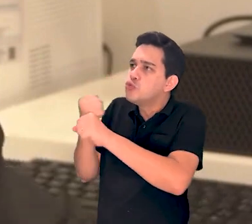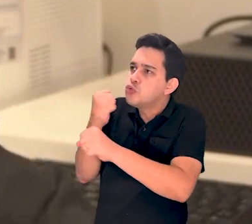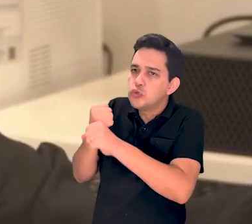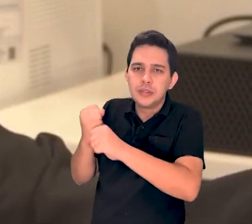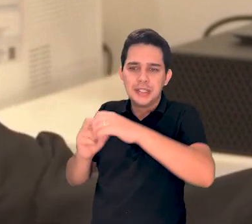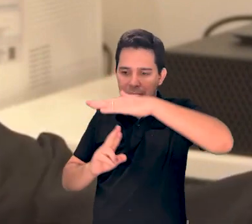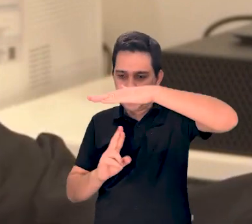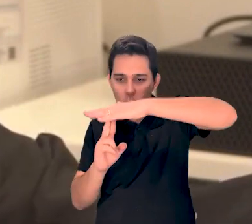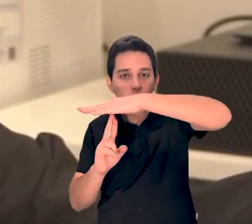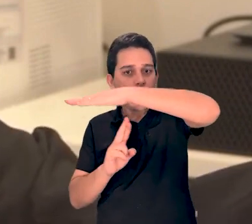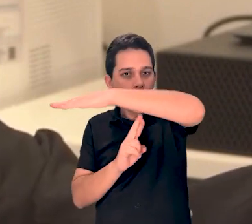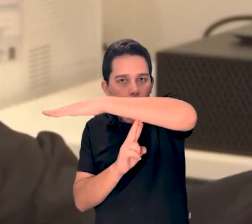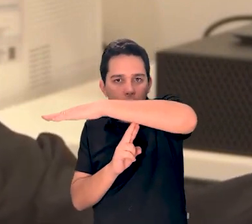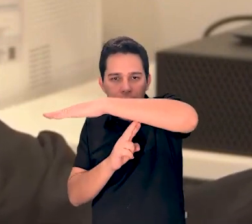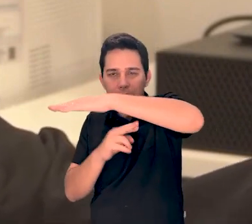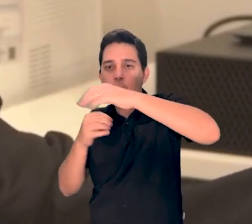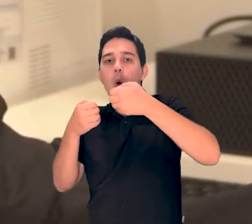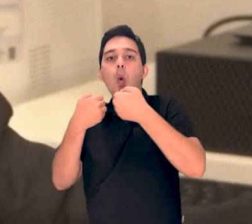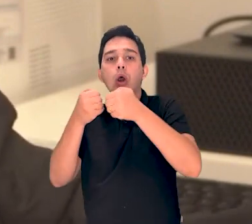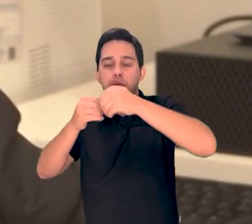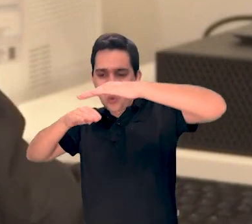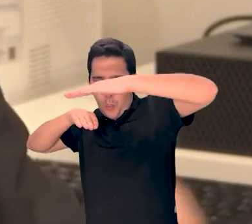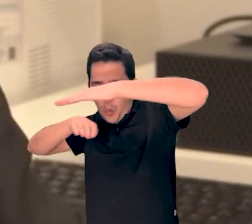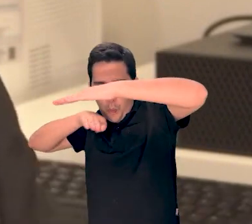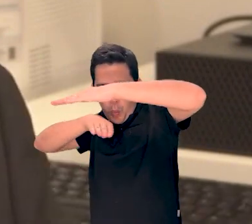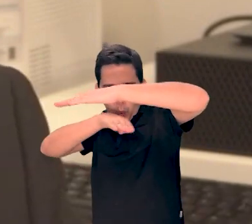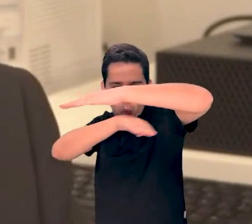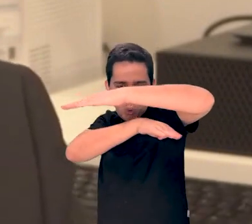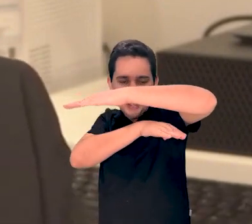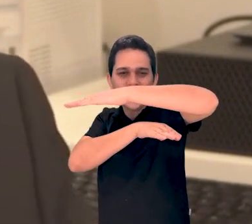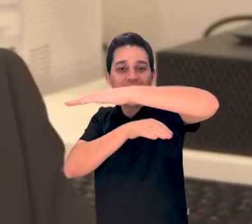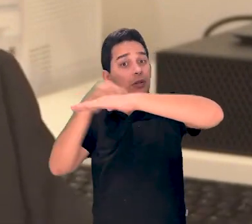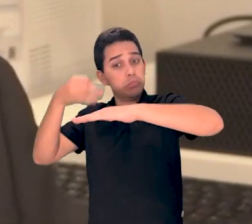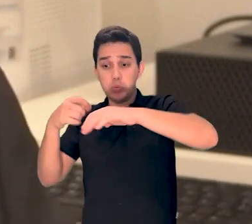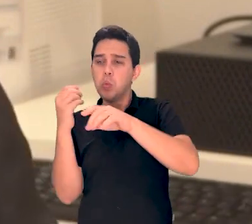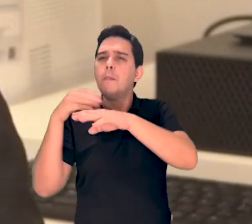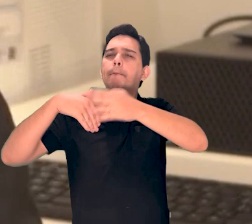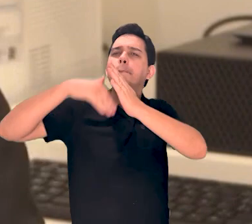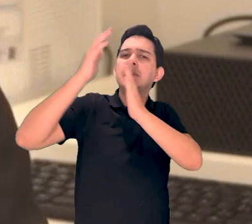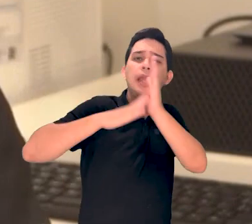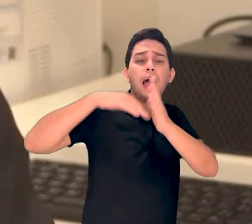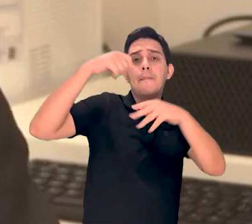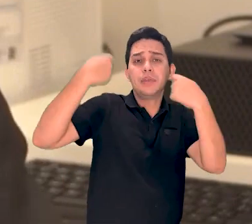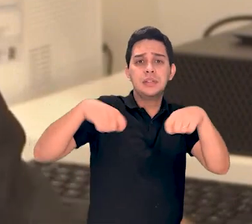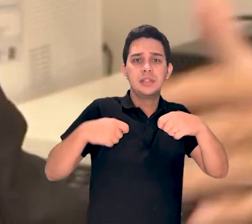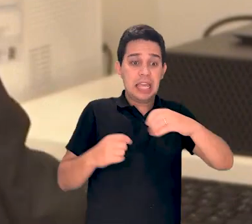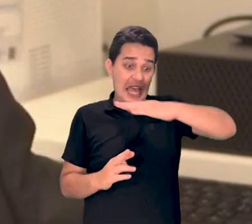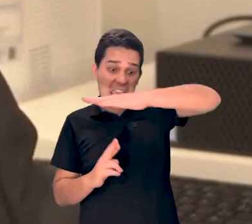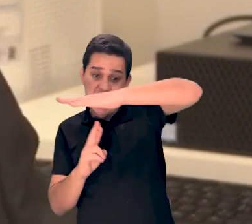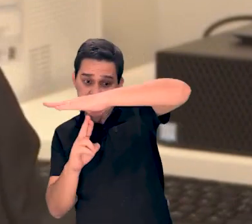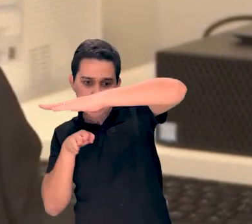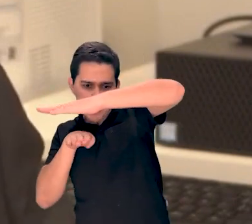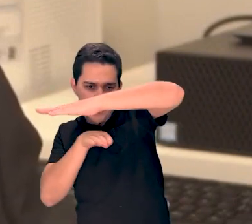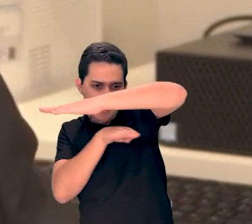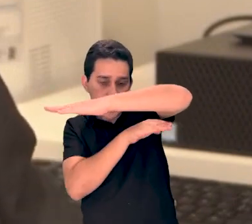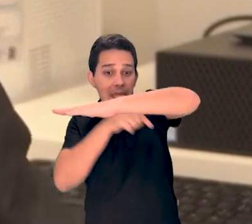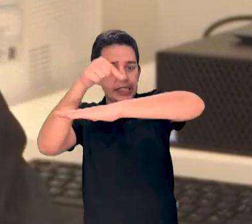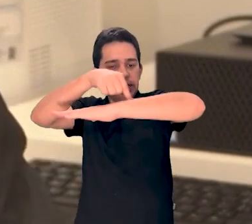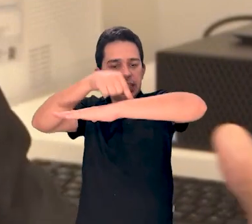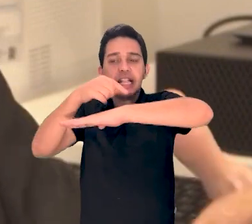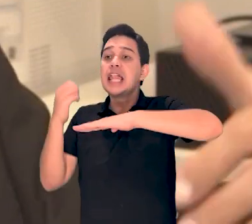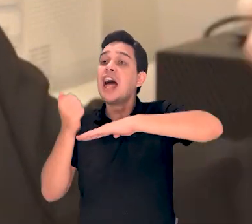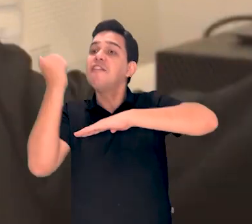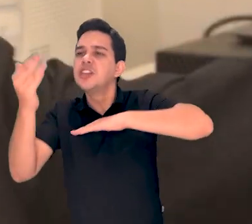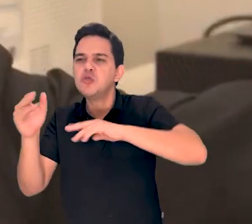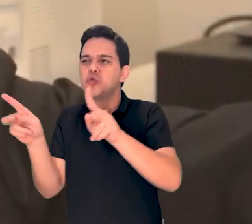rodoviários e os tem quilo da Alvorada terminal que fica em frente ao Barra Shopping em frente ao Carrefour